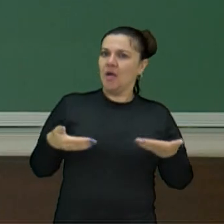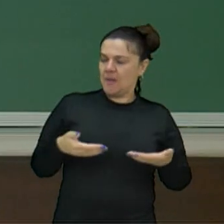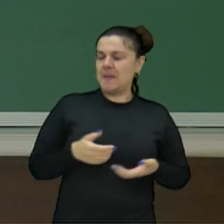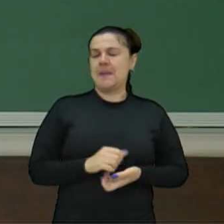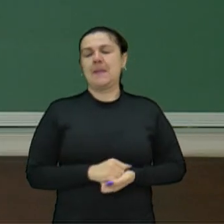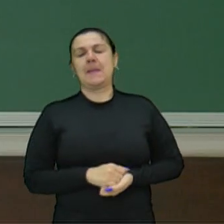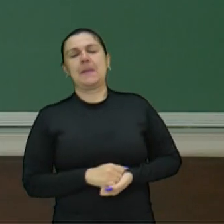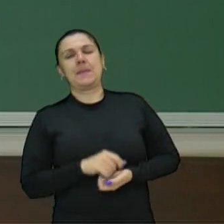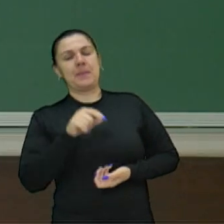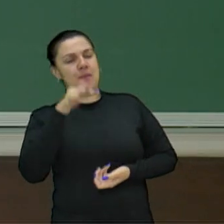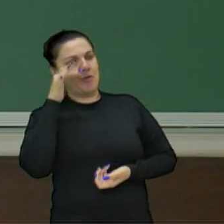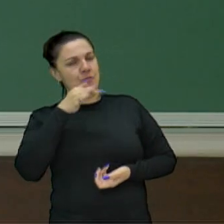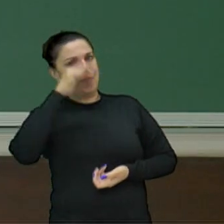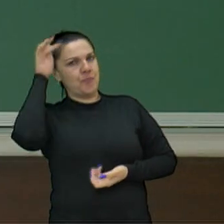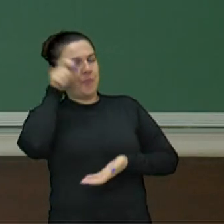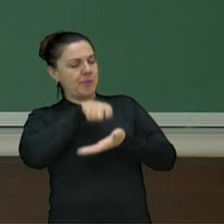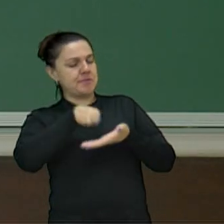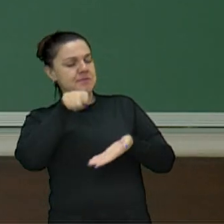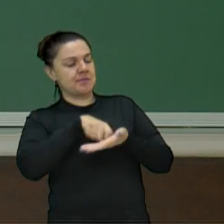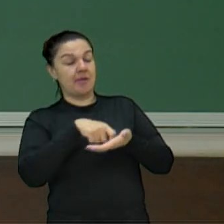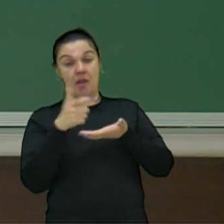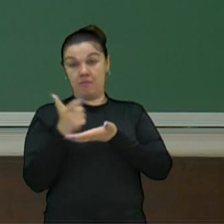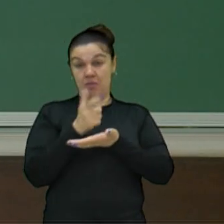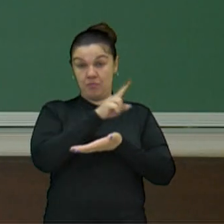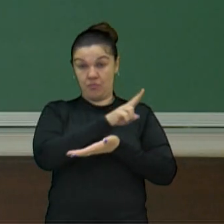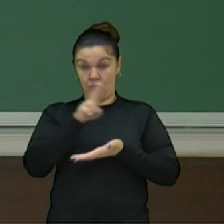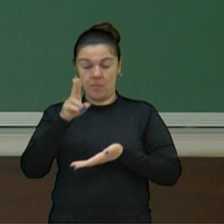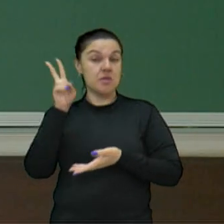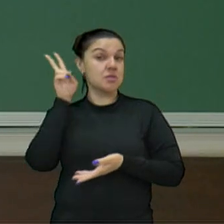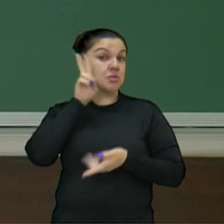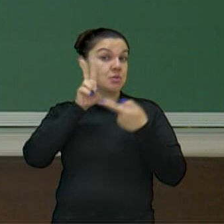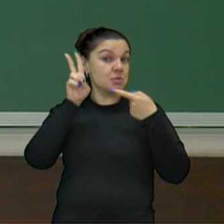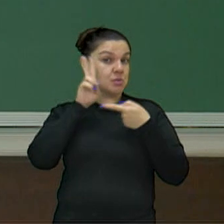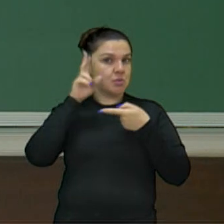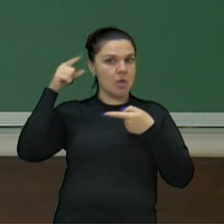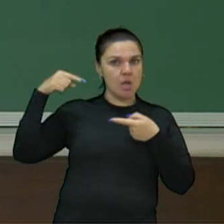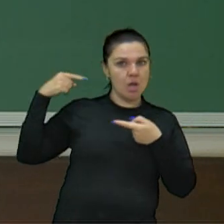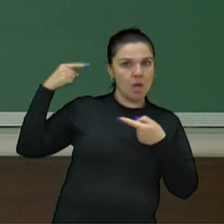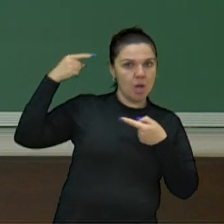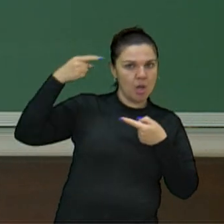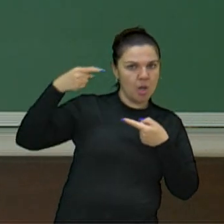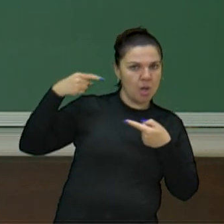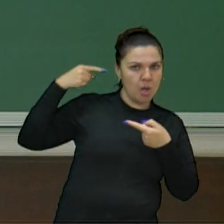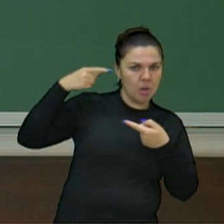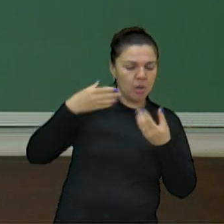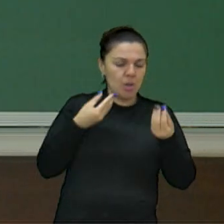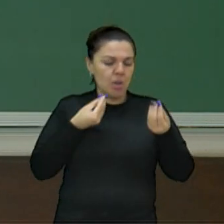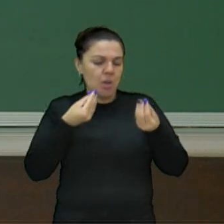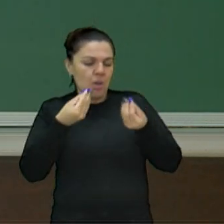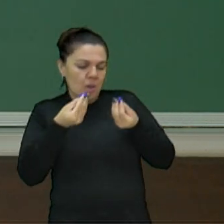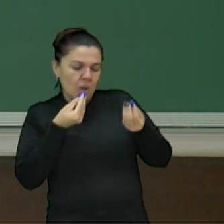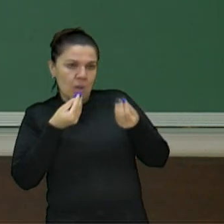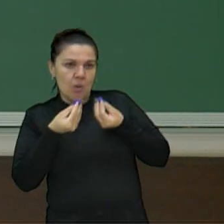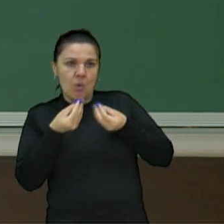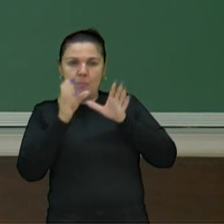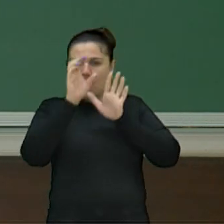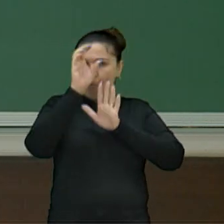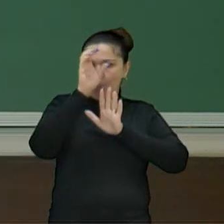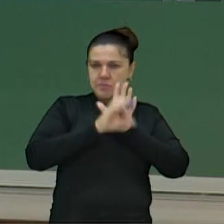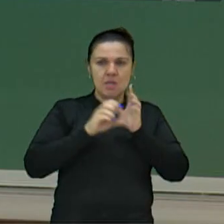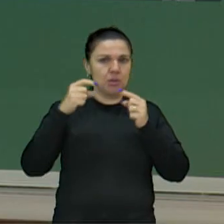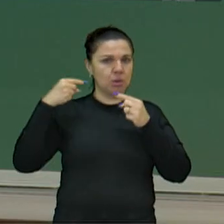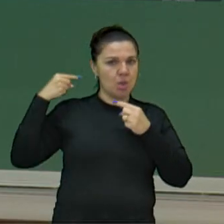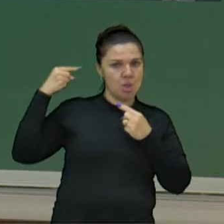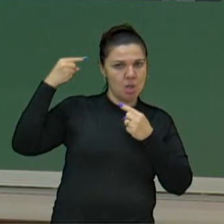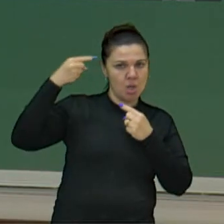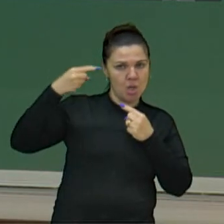O Michel Foucault escreve um livro chamado A História da Loucura. E nesse livro ele fala sobre como o conceito de